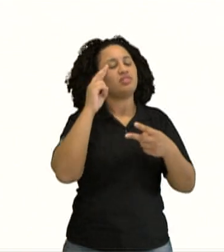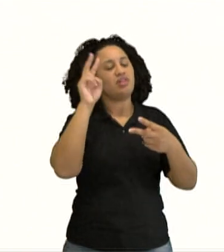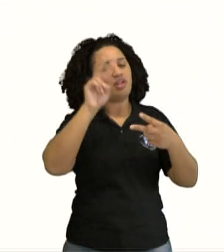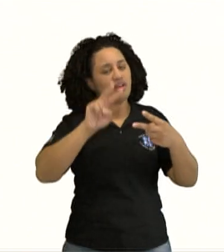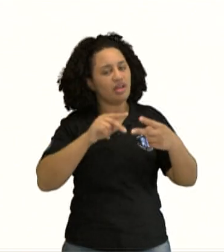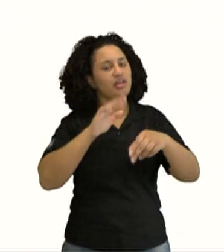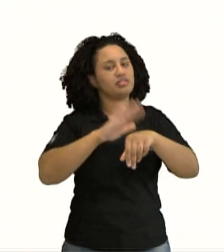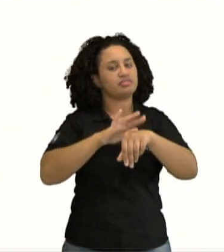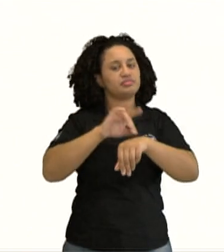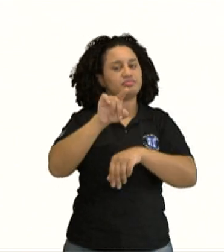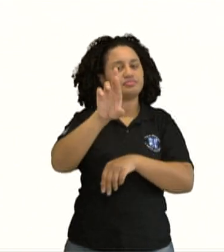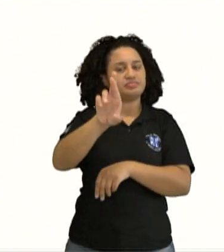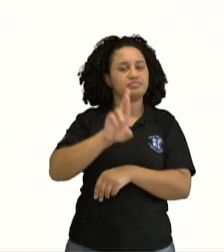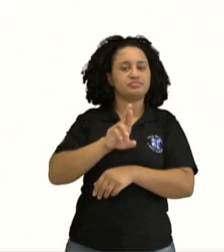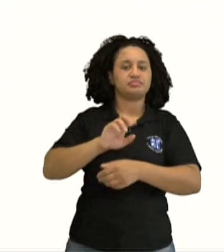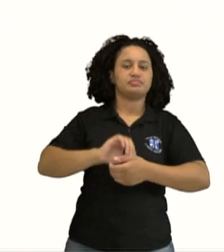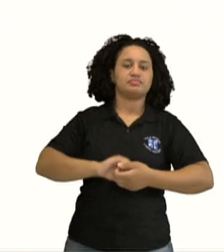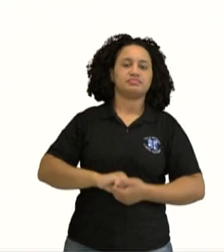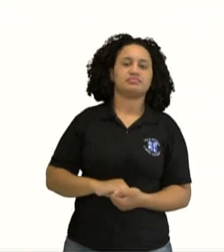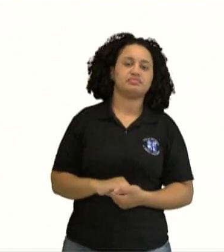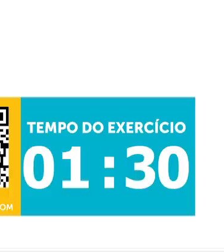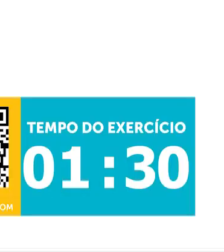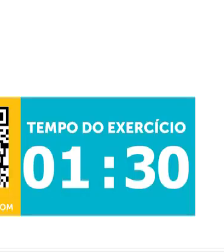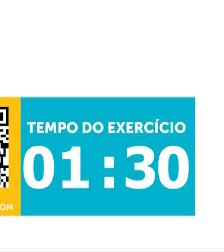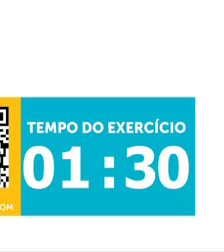tempinho para vocês.